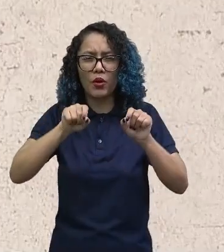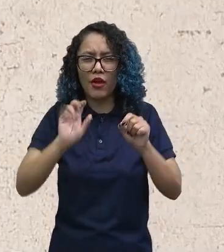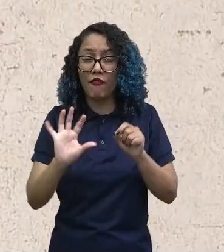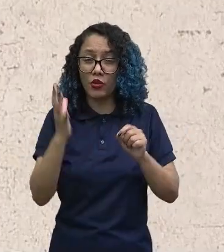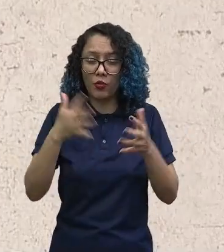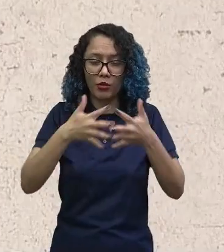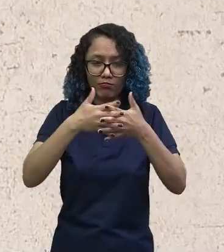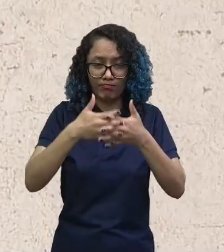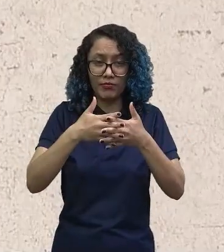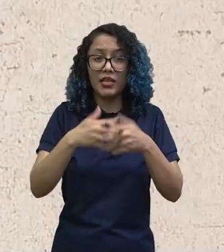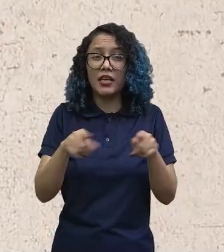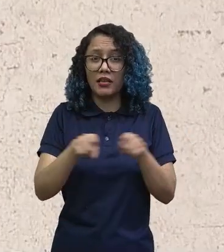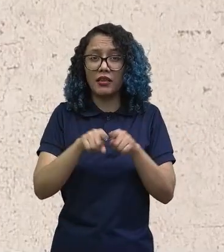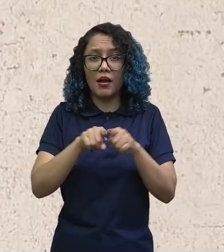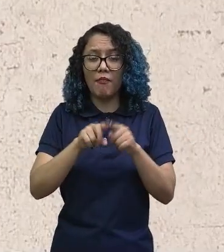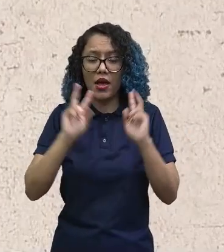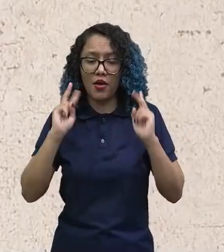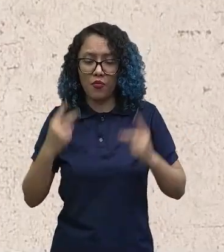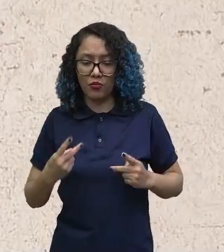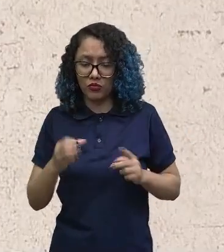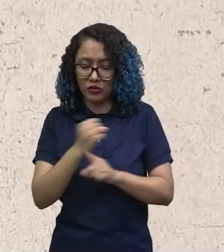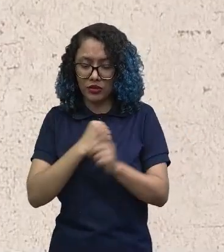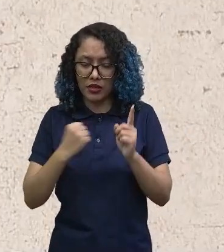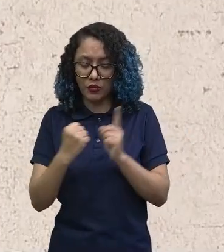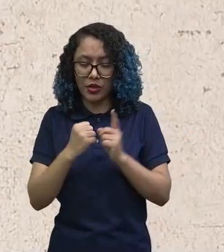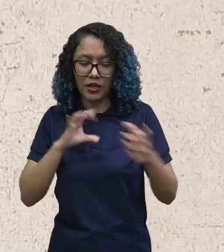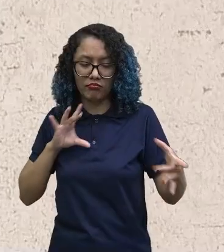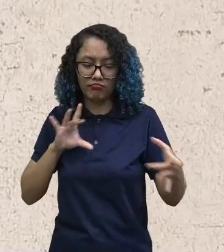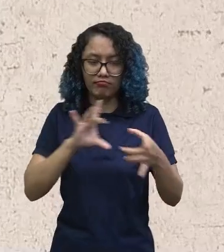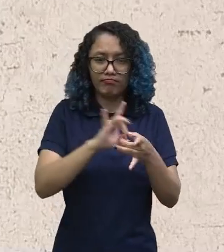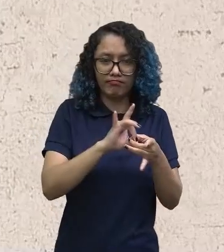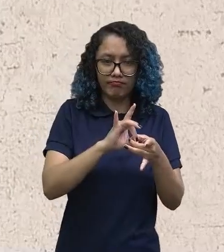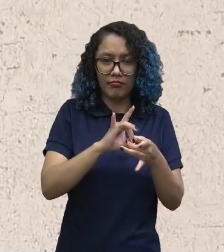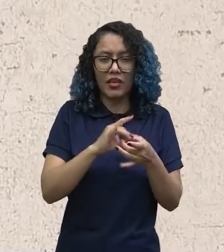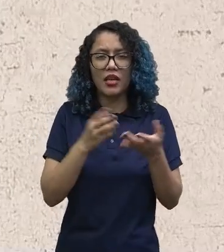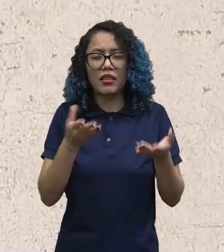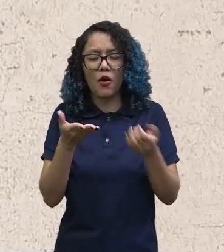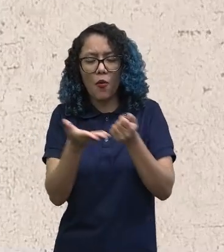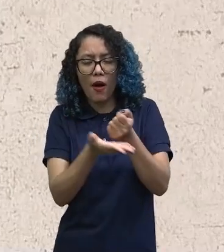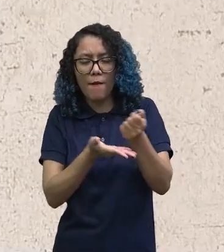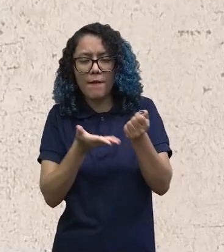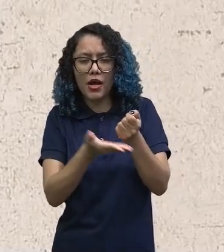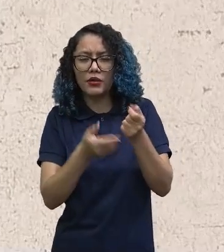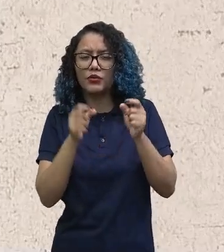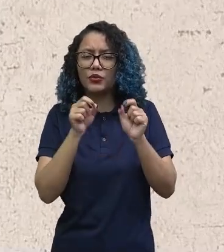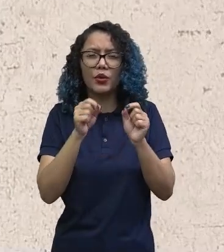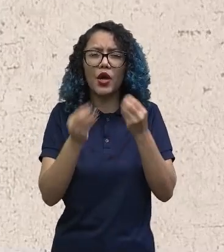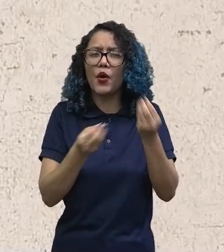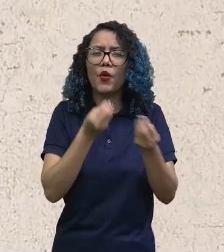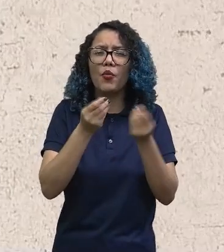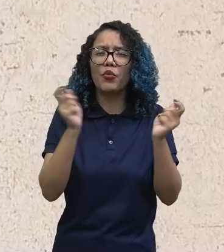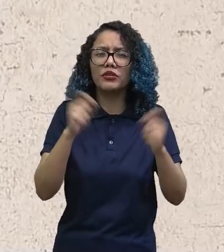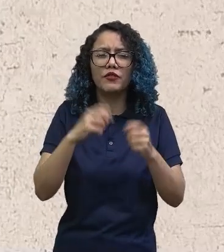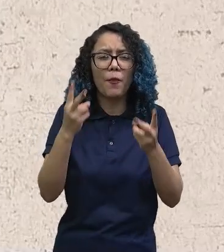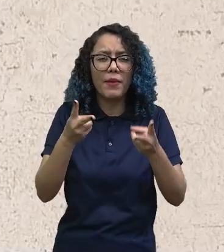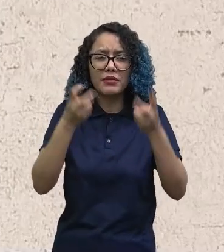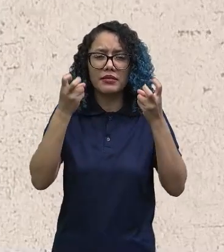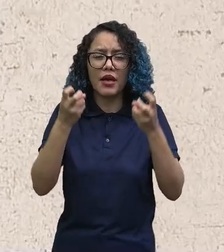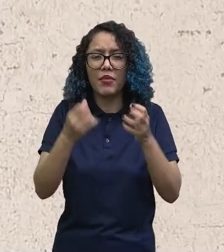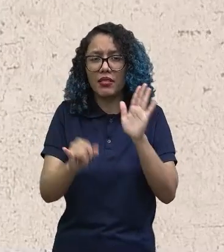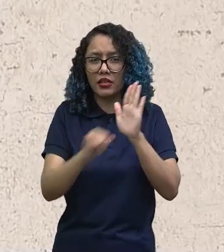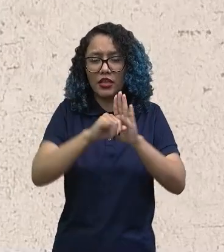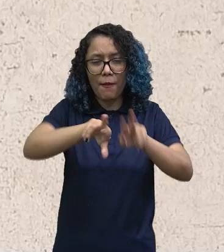e inerente à sociedade humana. Em sua essência, ela se manifesta na multiplicidade de